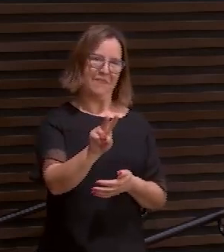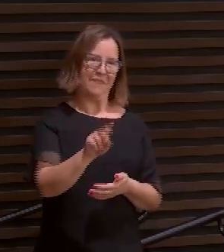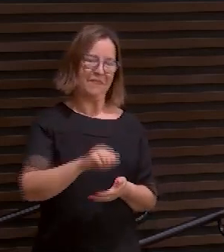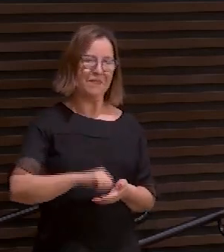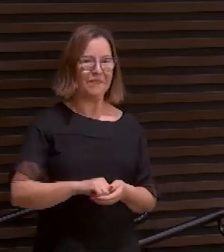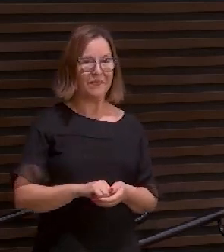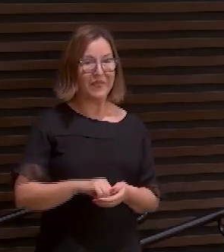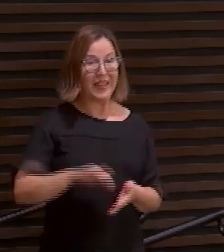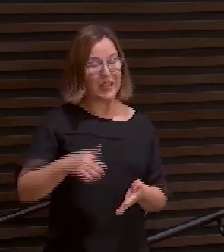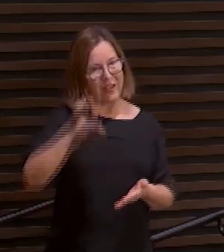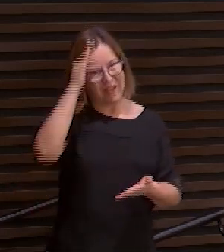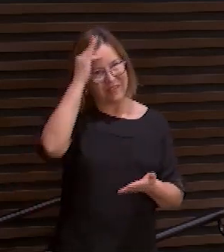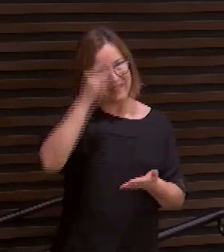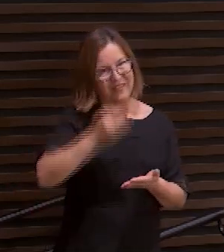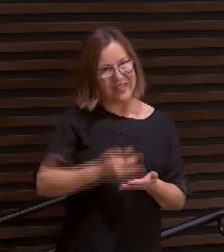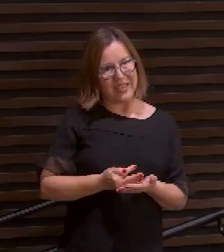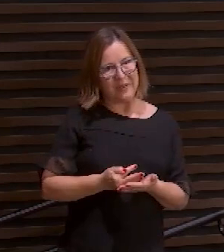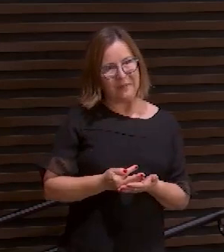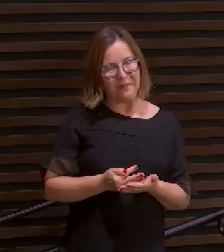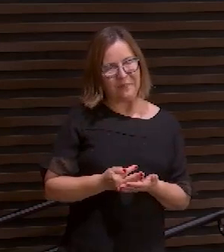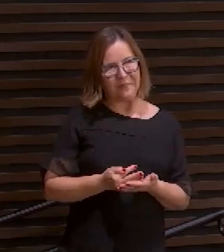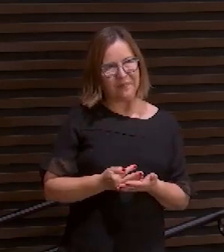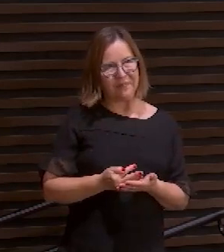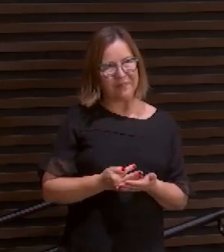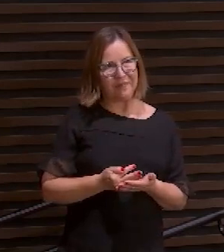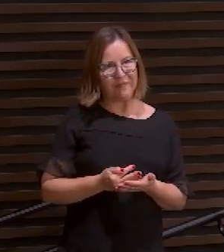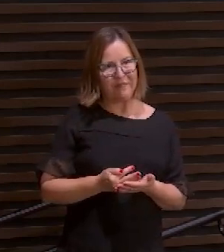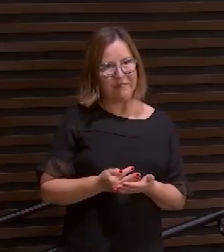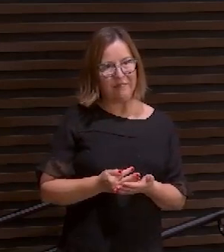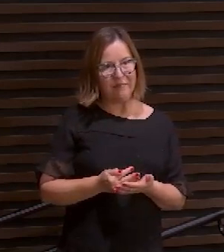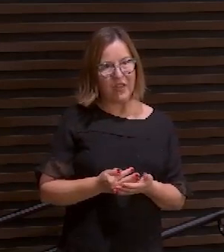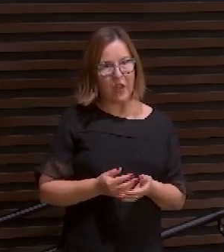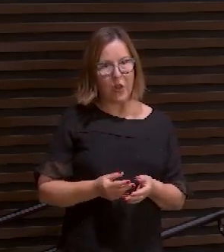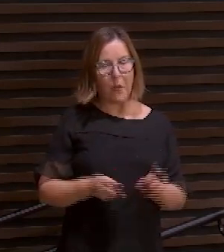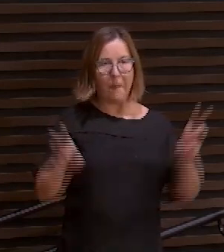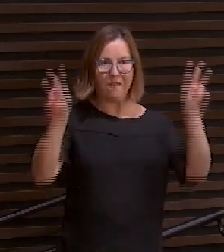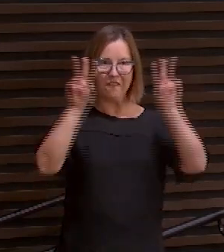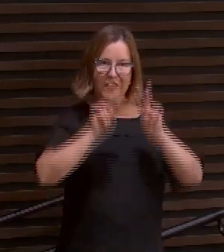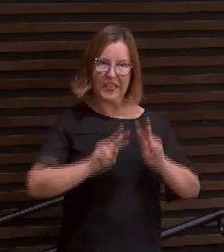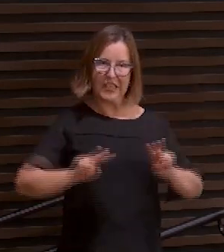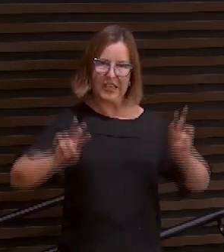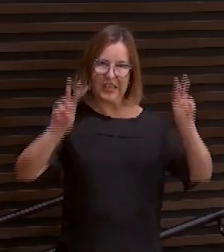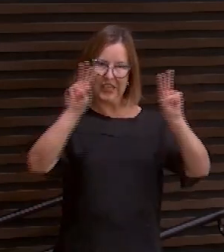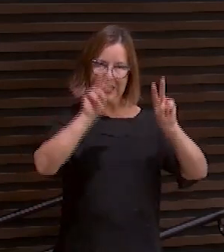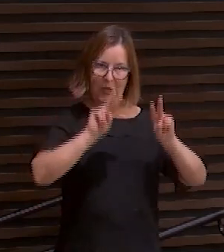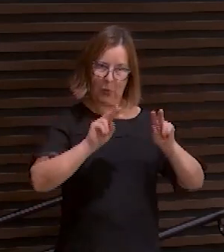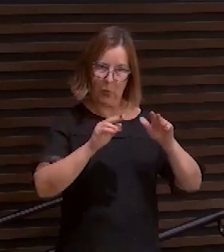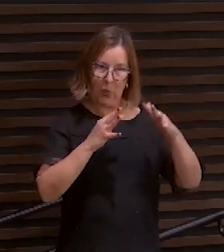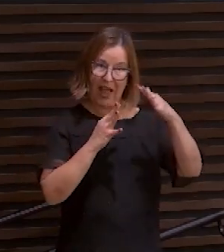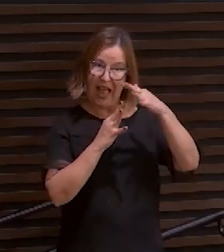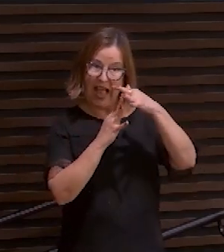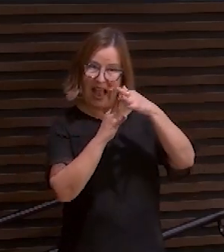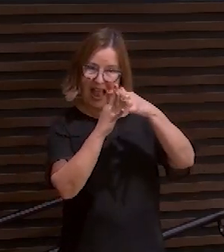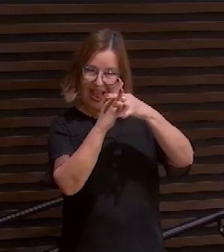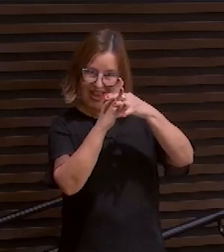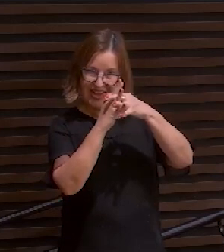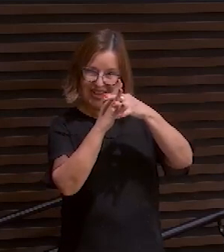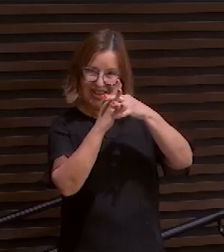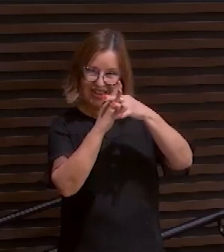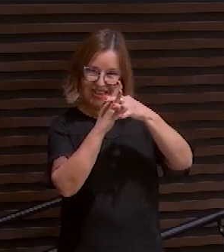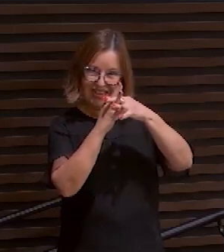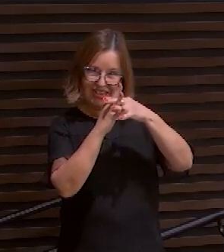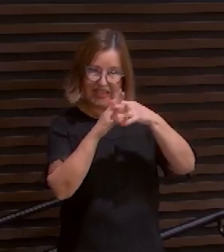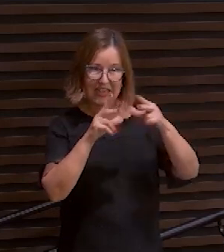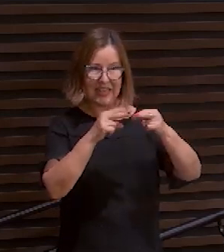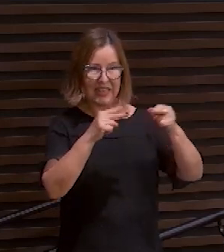Então, a fé é uma visão além do que nós